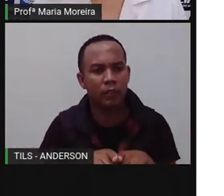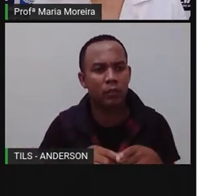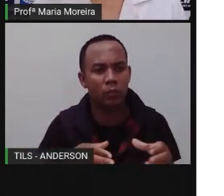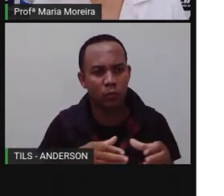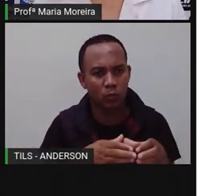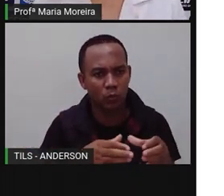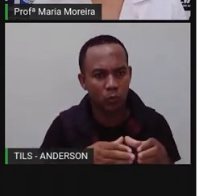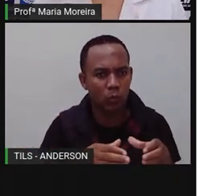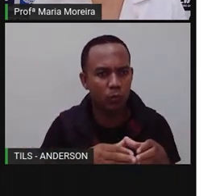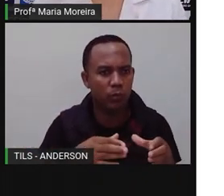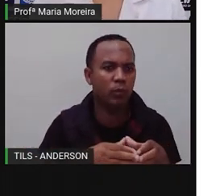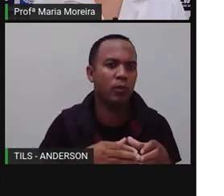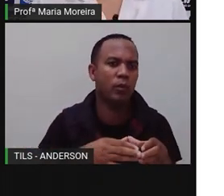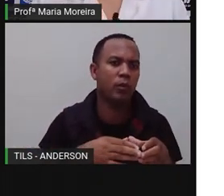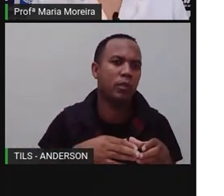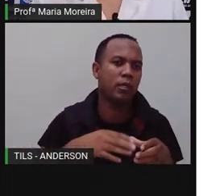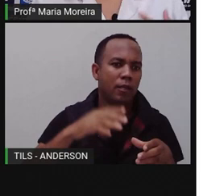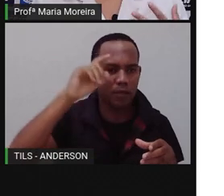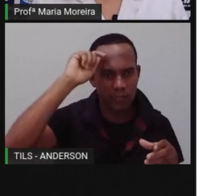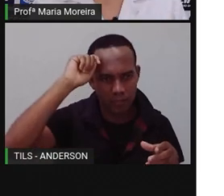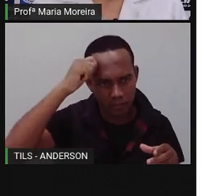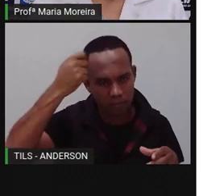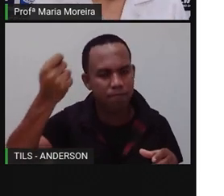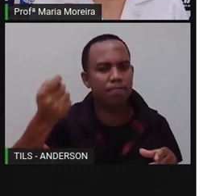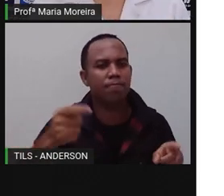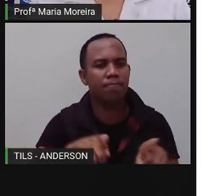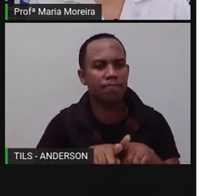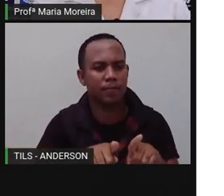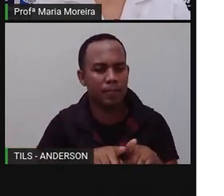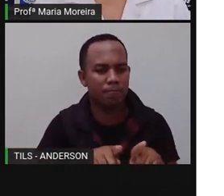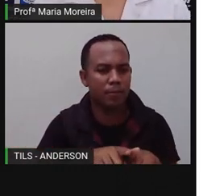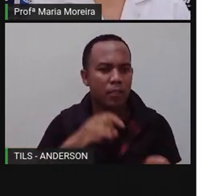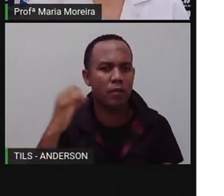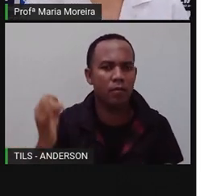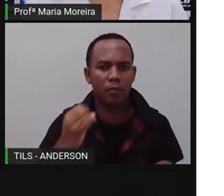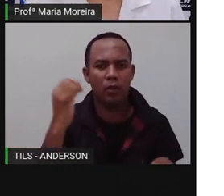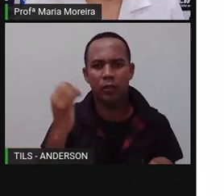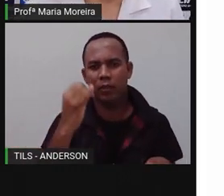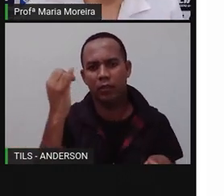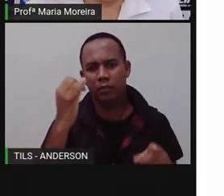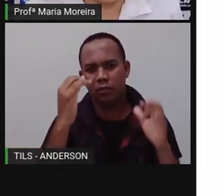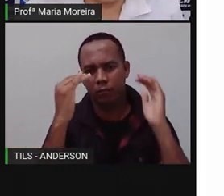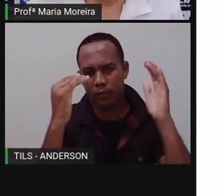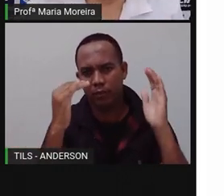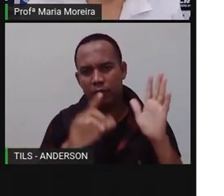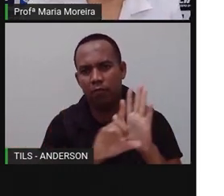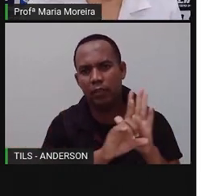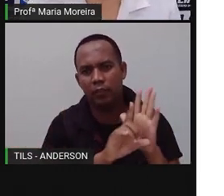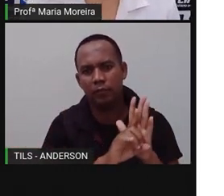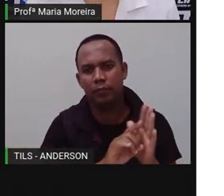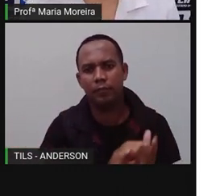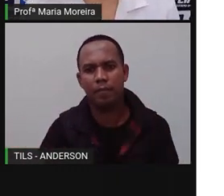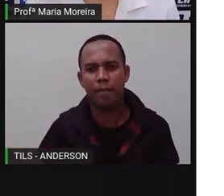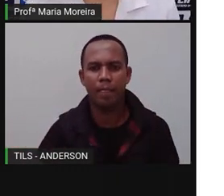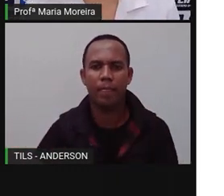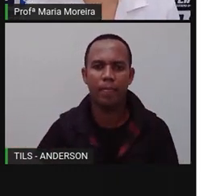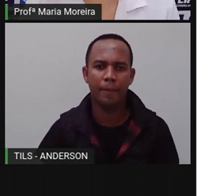afro-brasileira, certo? Então, é importante, e por ser importante, é lei,